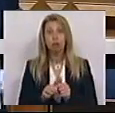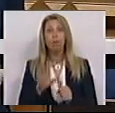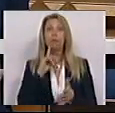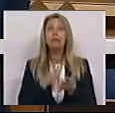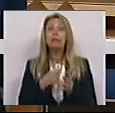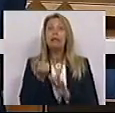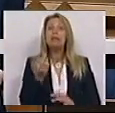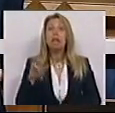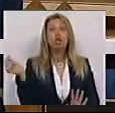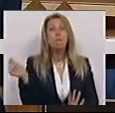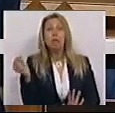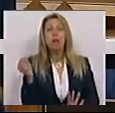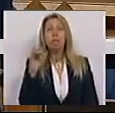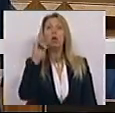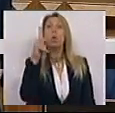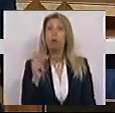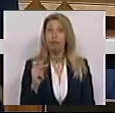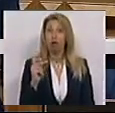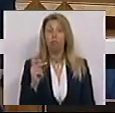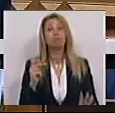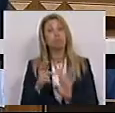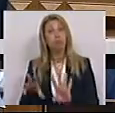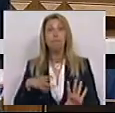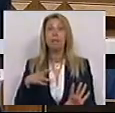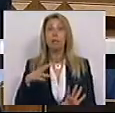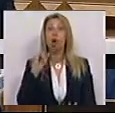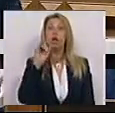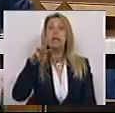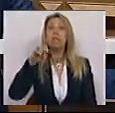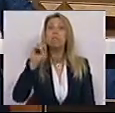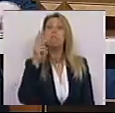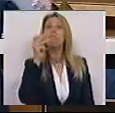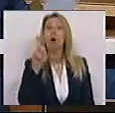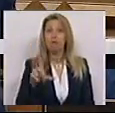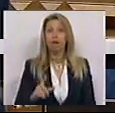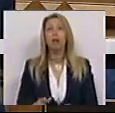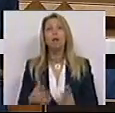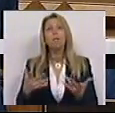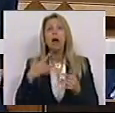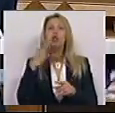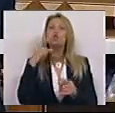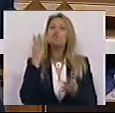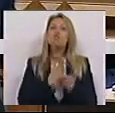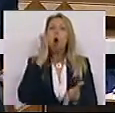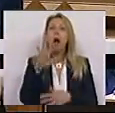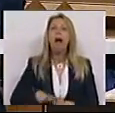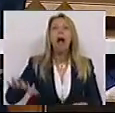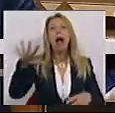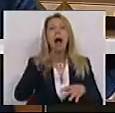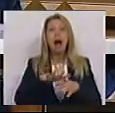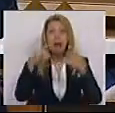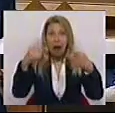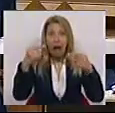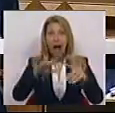no IVA no património imóvel, mas apenas em condições das que estejam em áreas delimitadas pelo IRU.